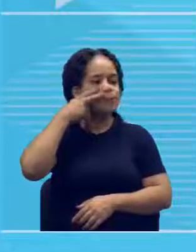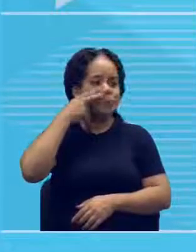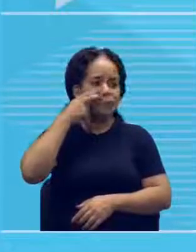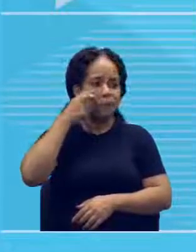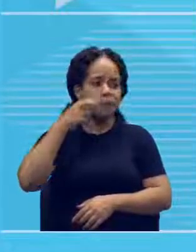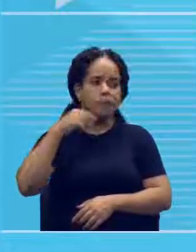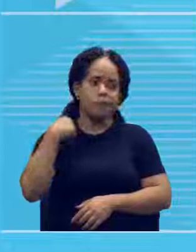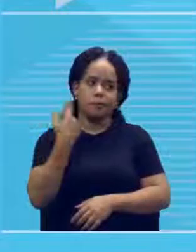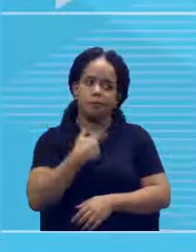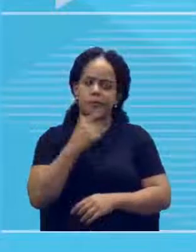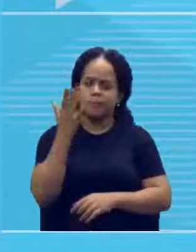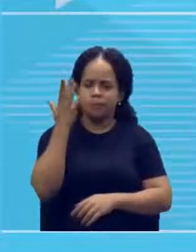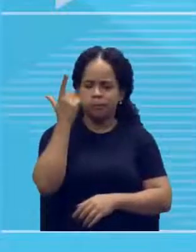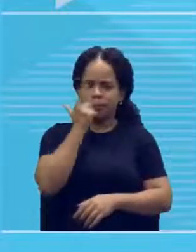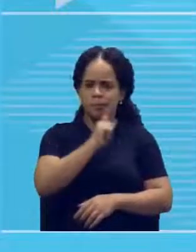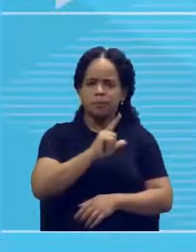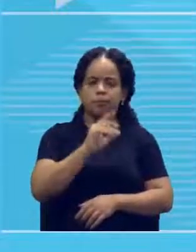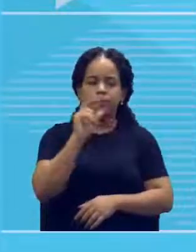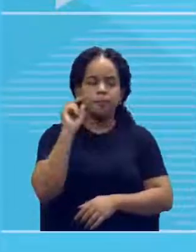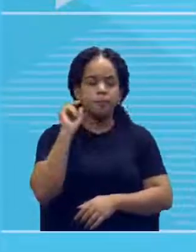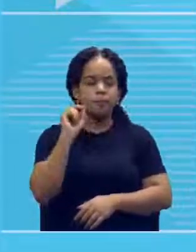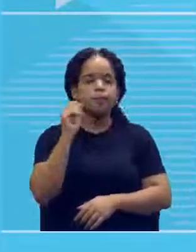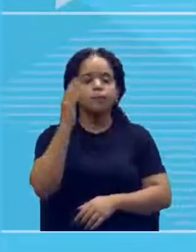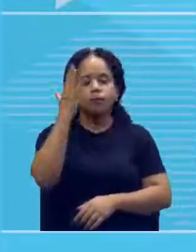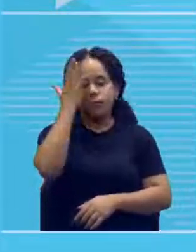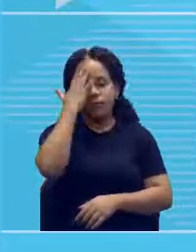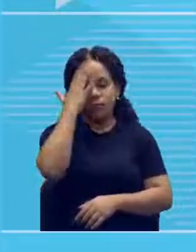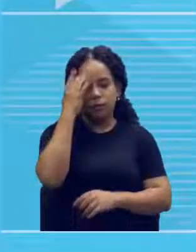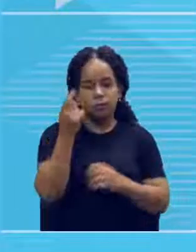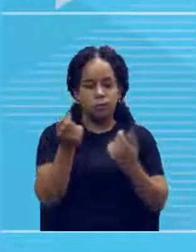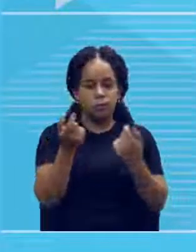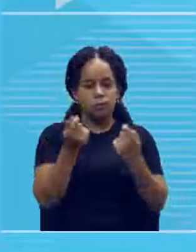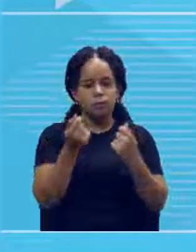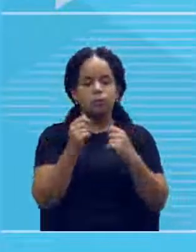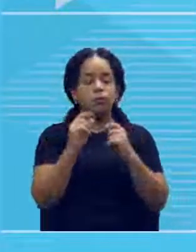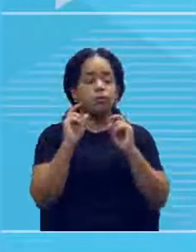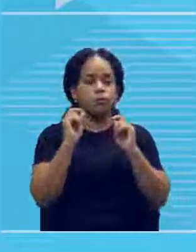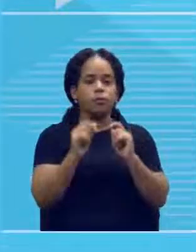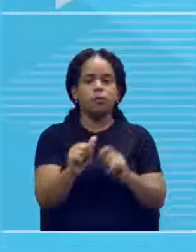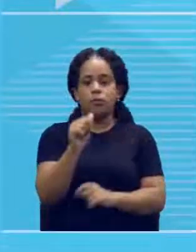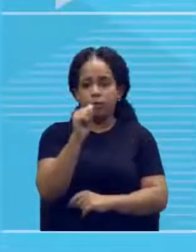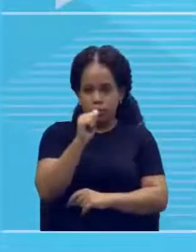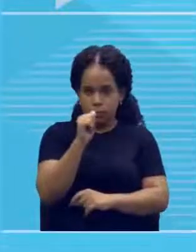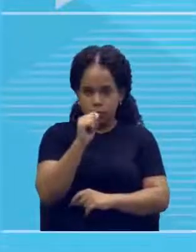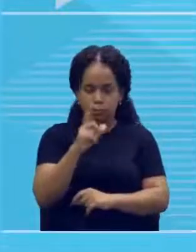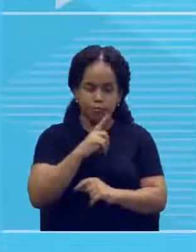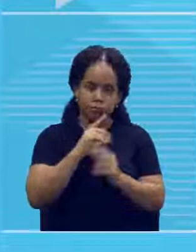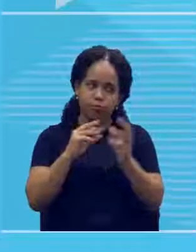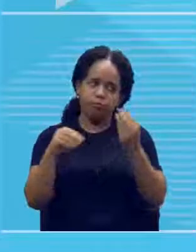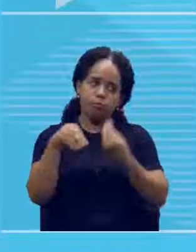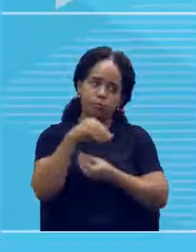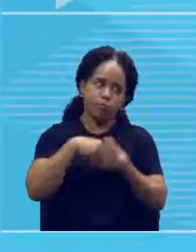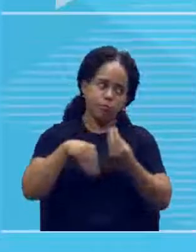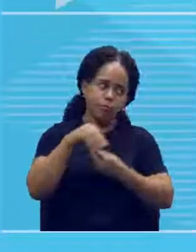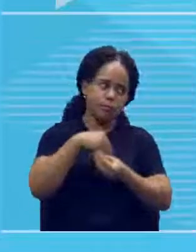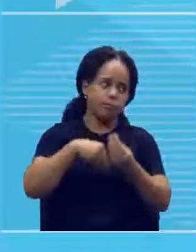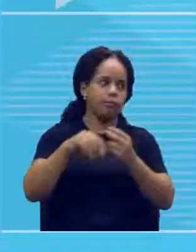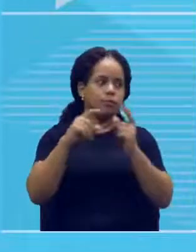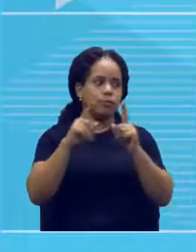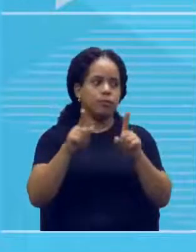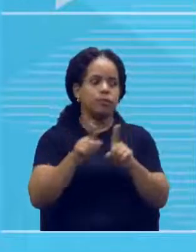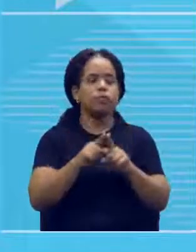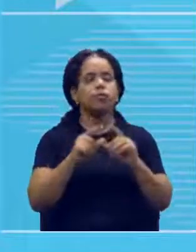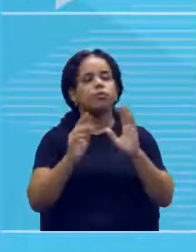atrair, entender um pouco que as bebidas, né, elas estavam aí misturadas a esse